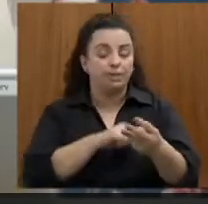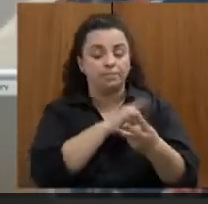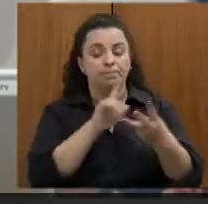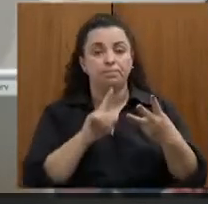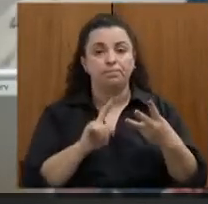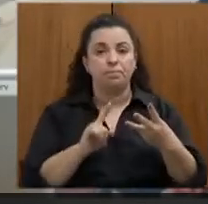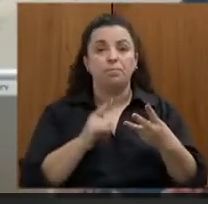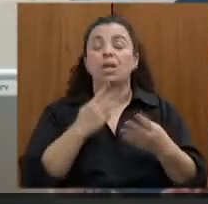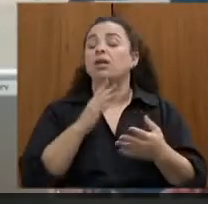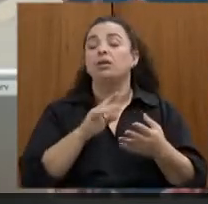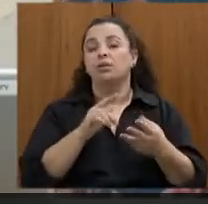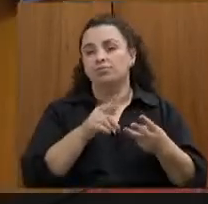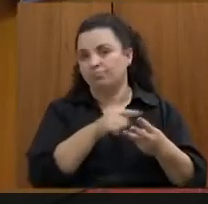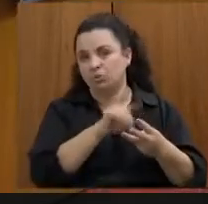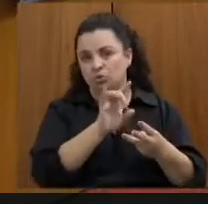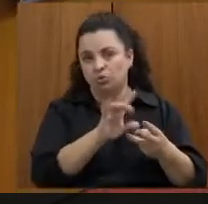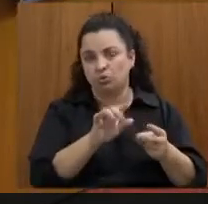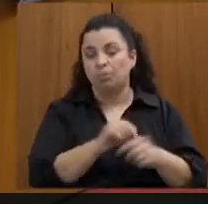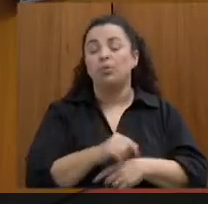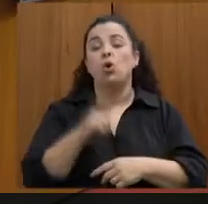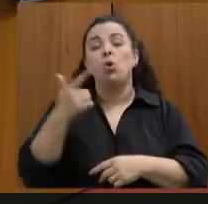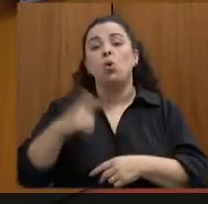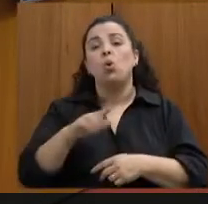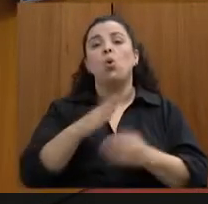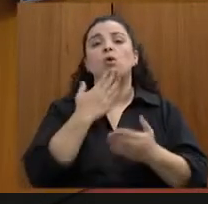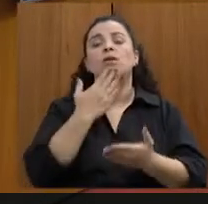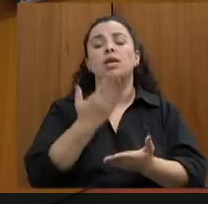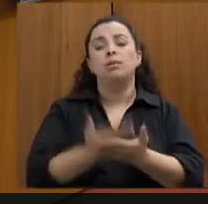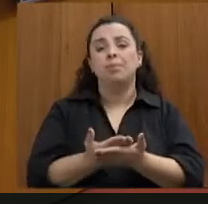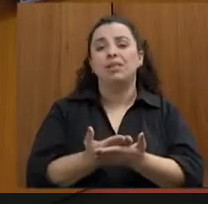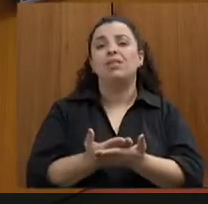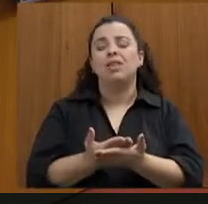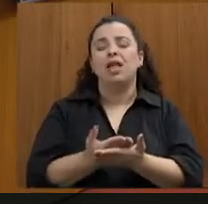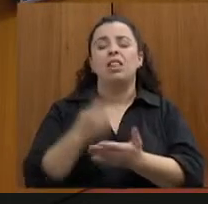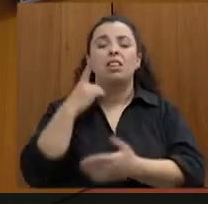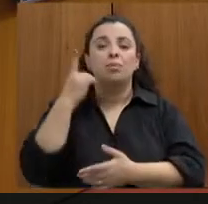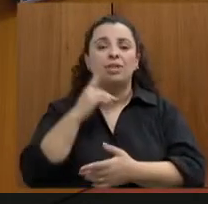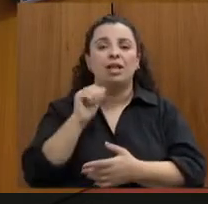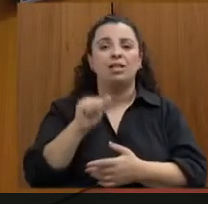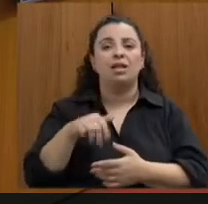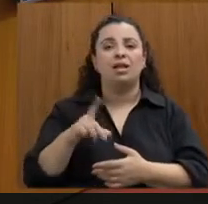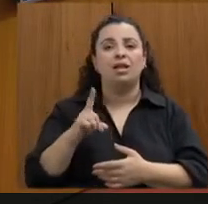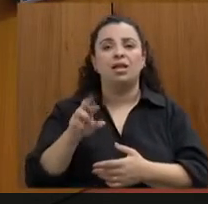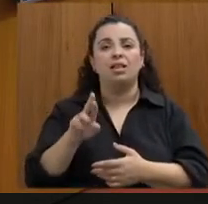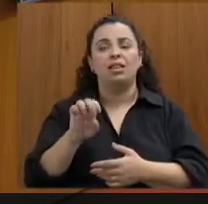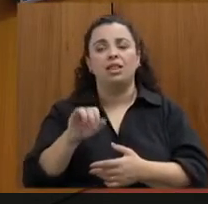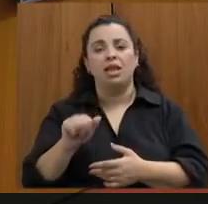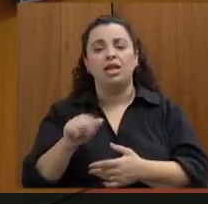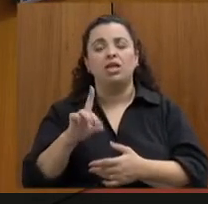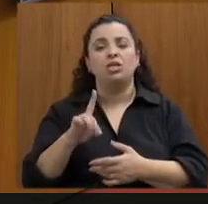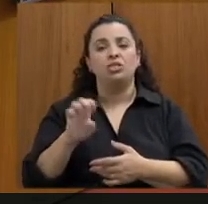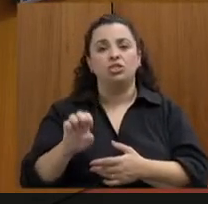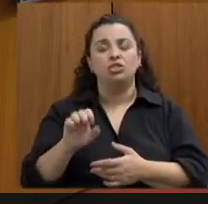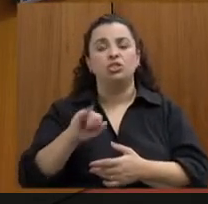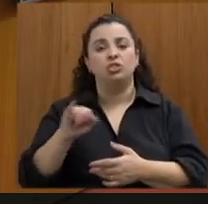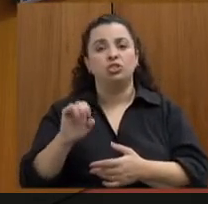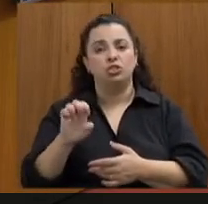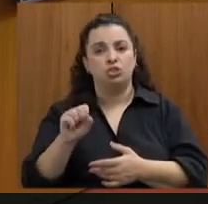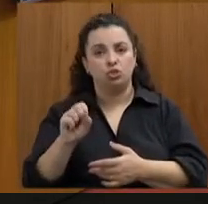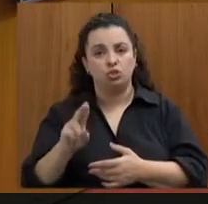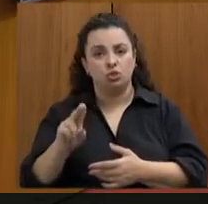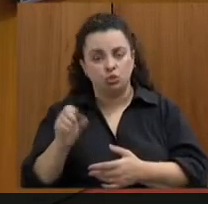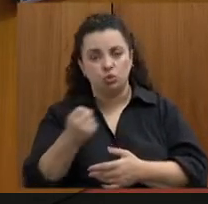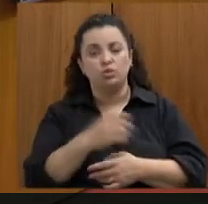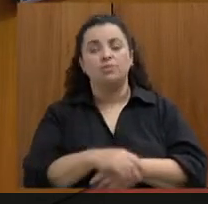Requerimento de autoria da deputada Andréia de Jesus, requerimento de comissão de número 12.777, de 2022,